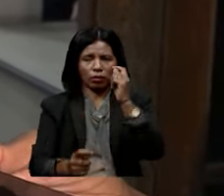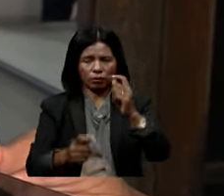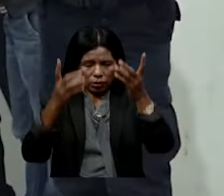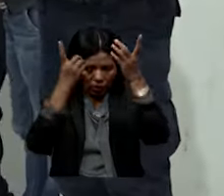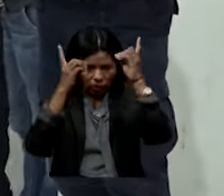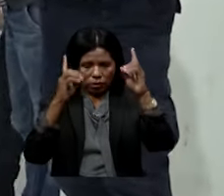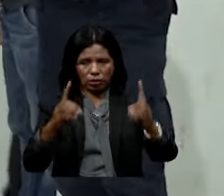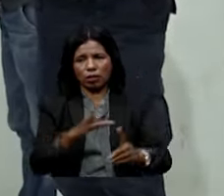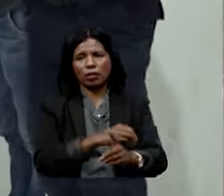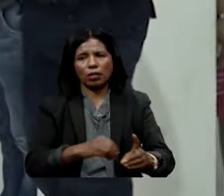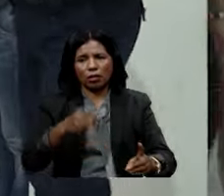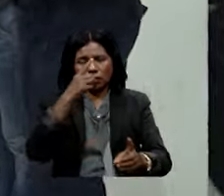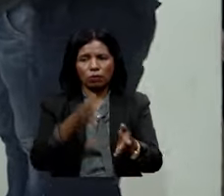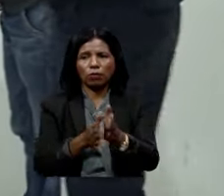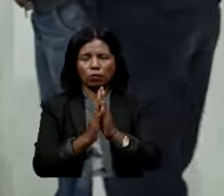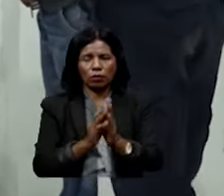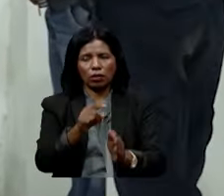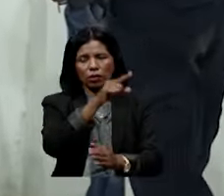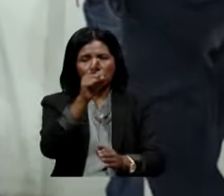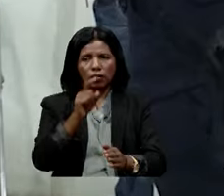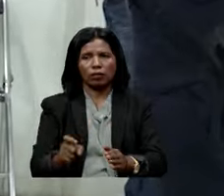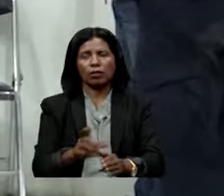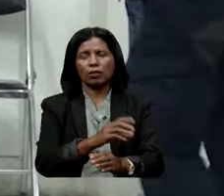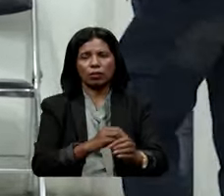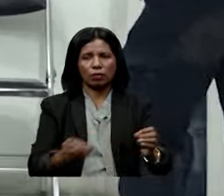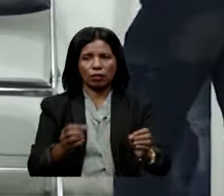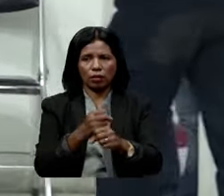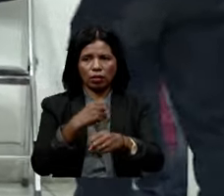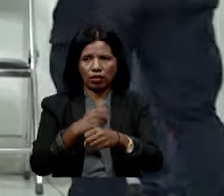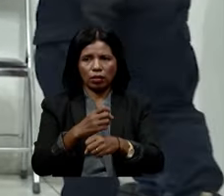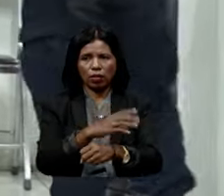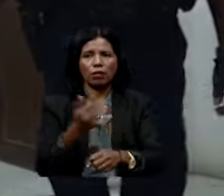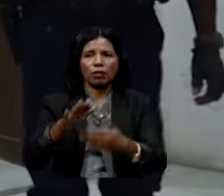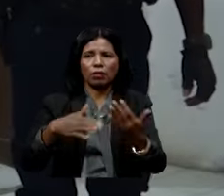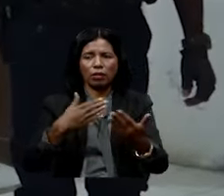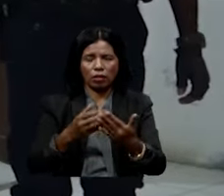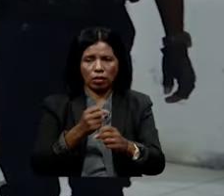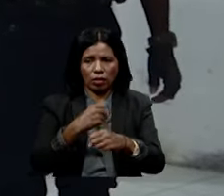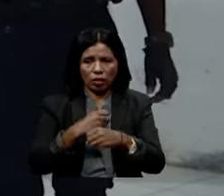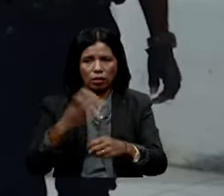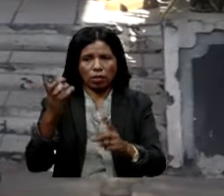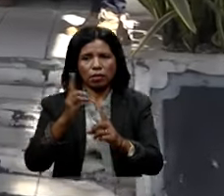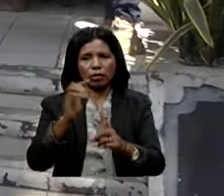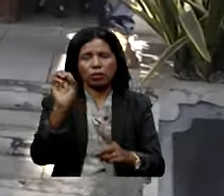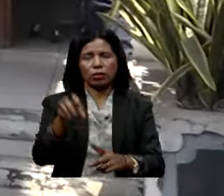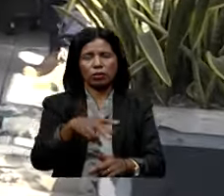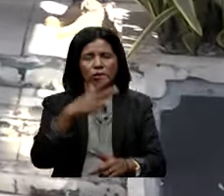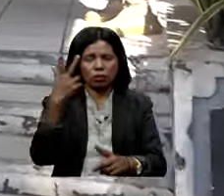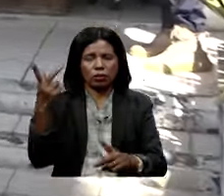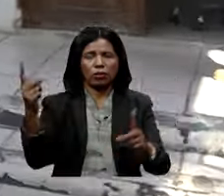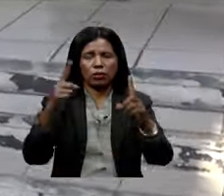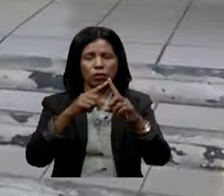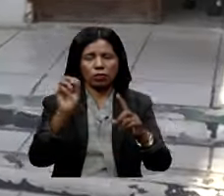decisão, né? O razão russo a tuzulga invalida ba produção prova cira, nebehalo e haloron sanulo recintolo to